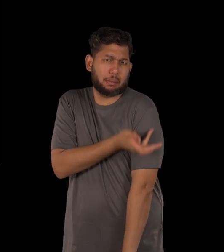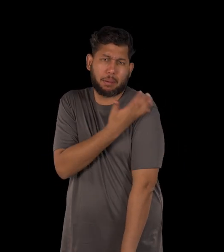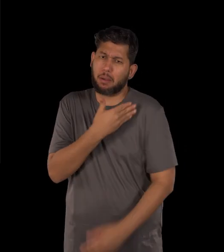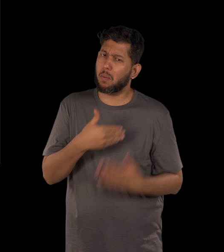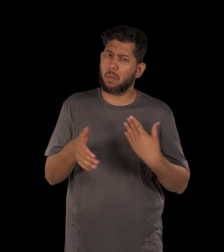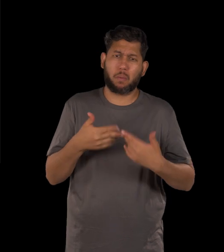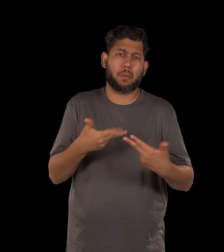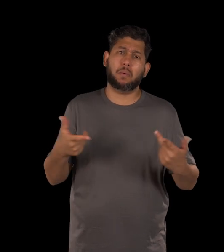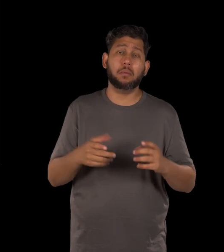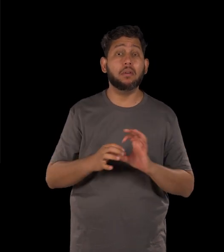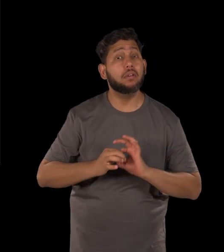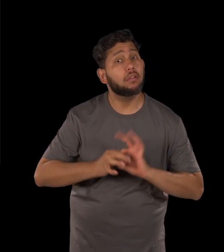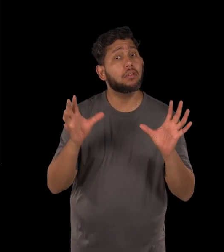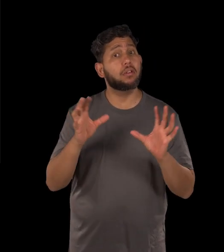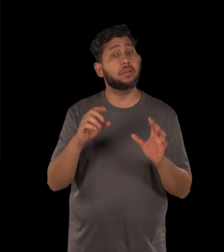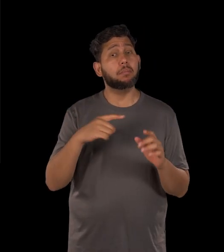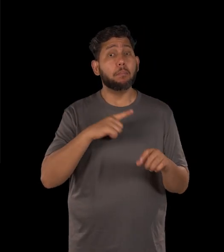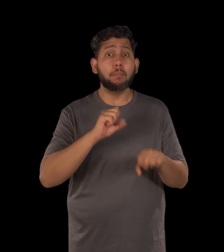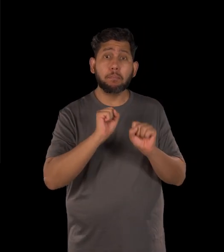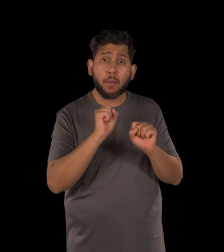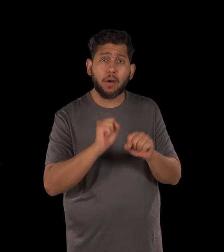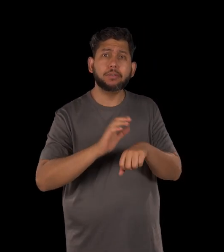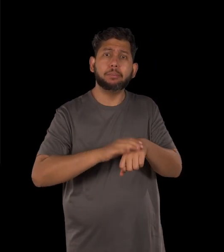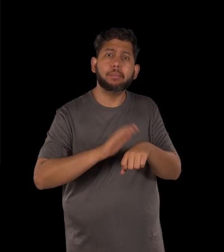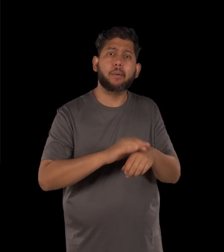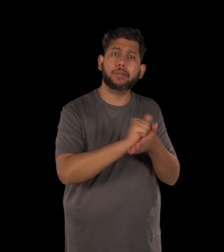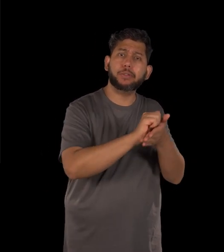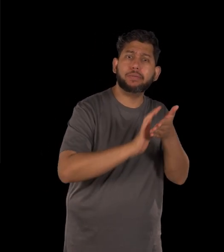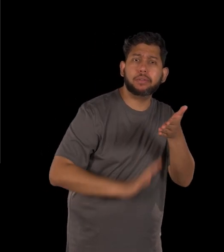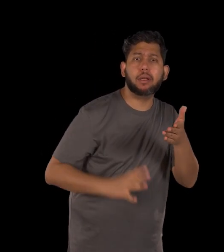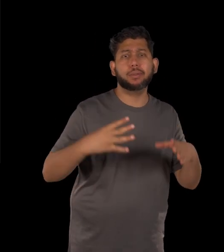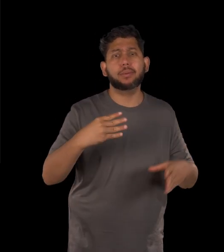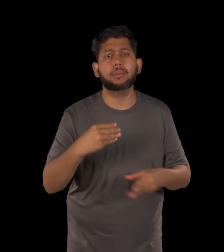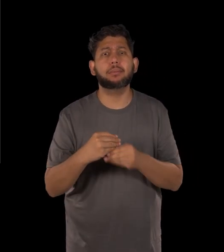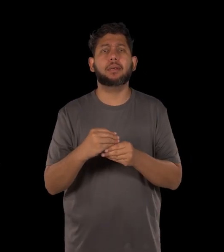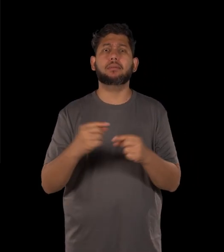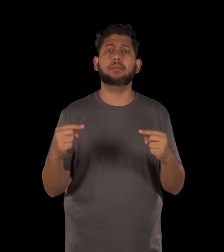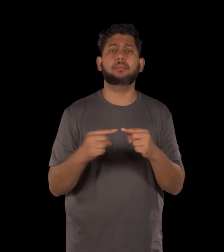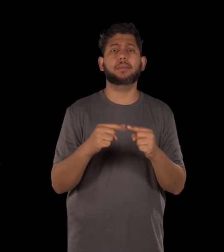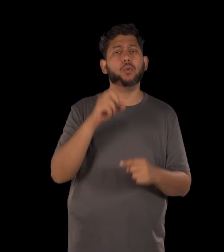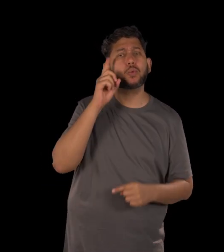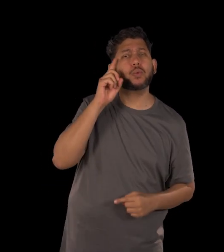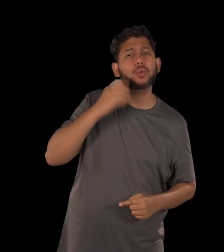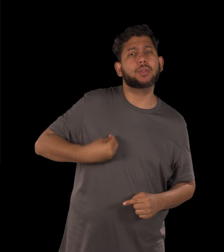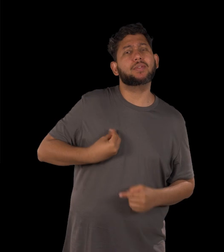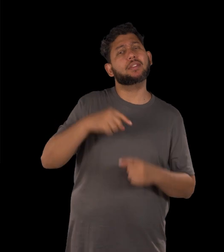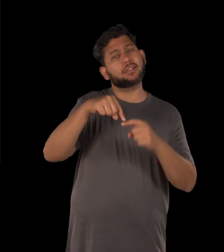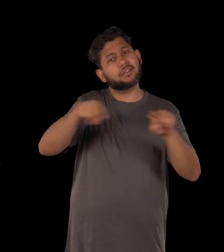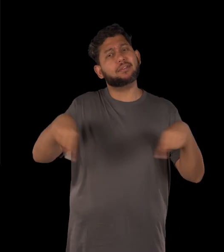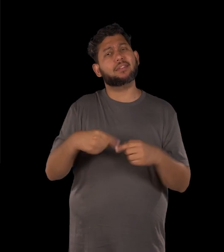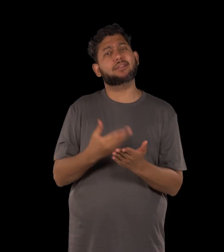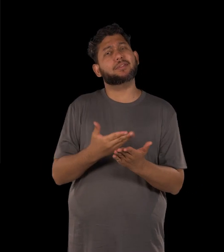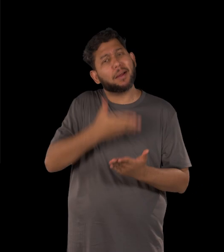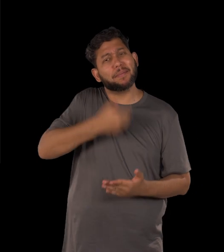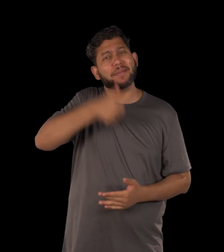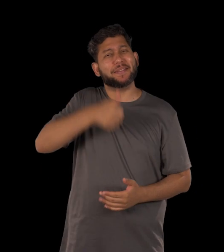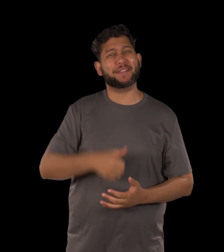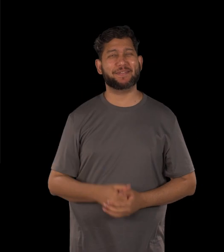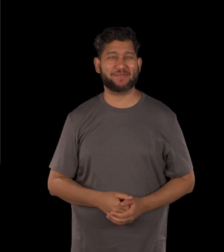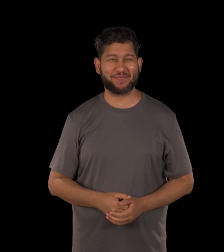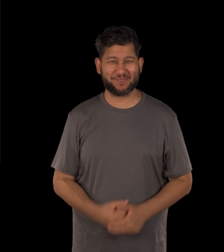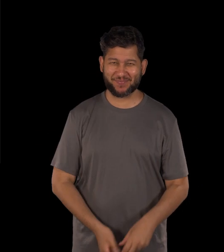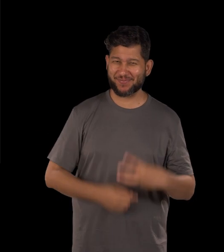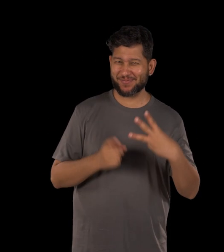A ideia é a realização de atividades complementares que tragam dinamicidade para o cotidiano escolar. O